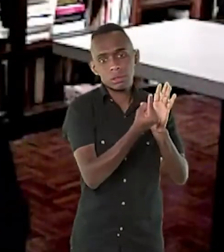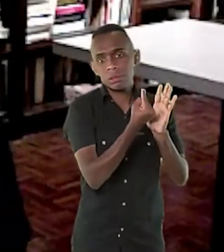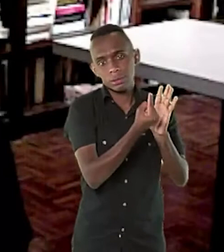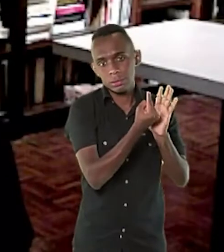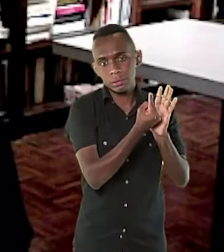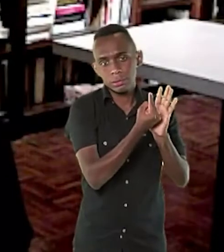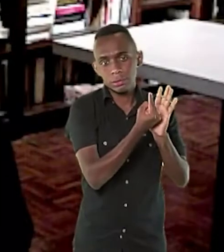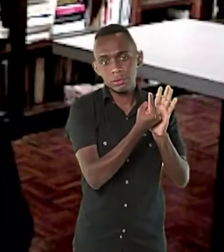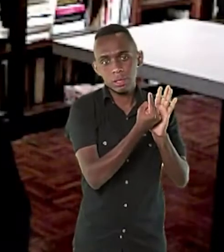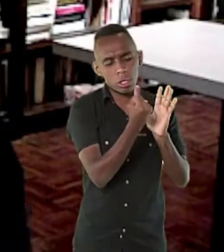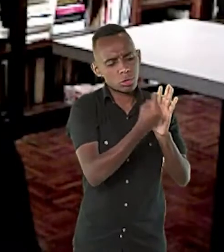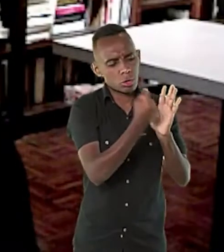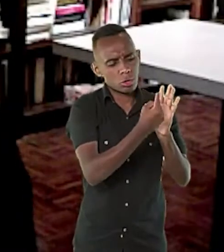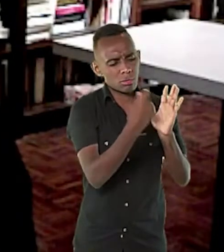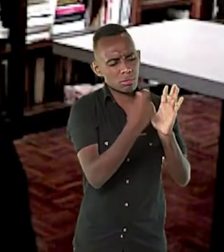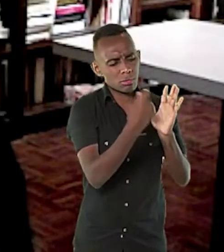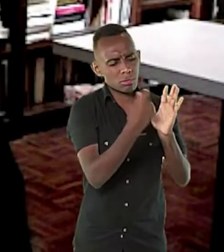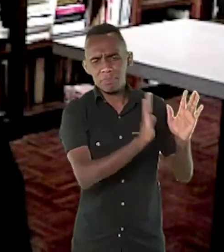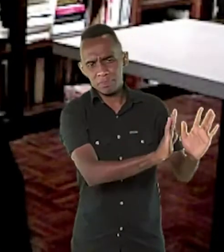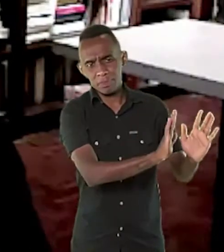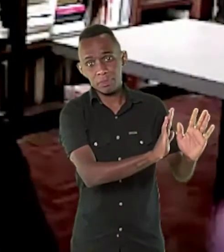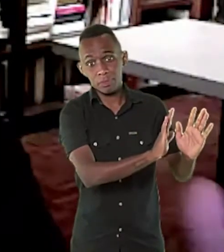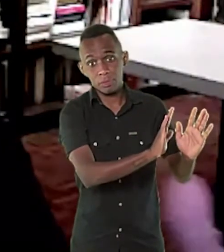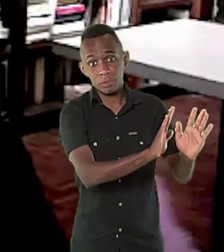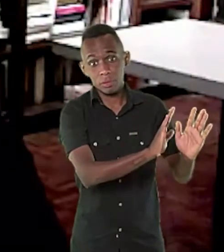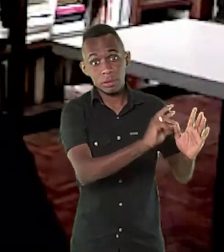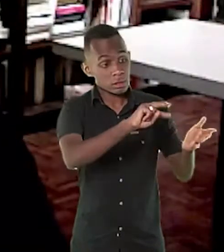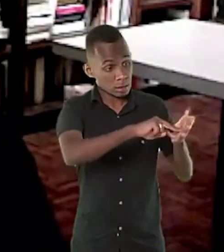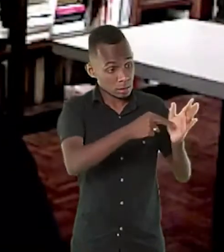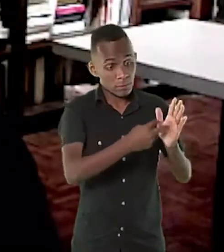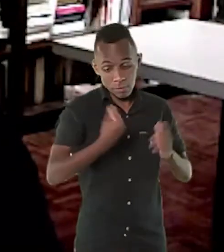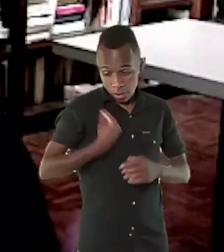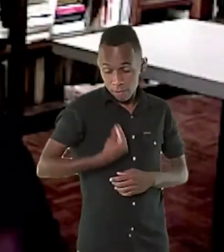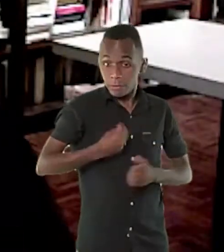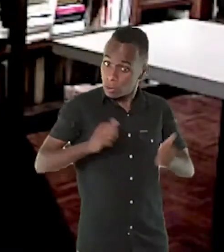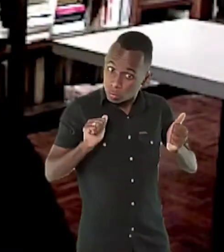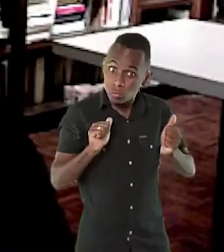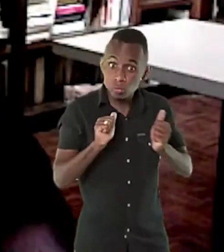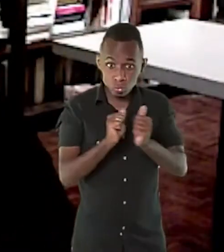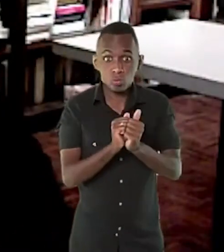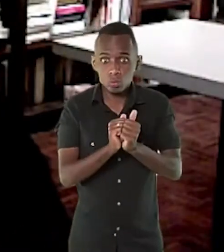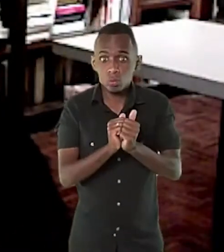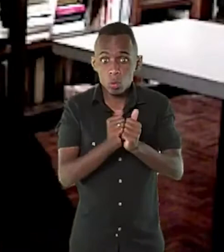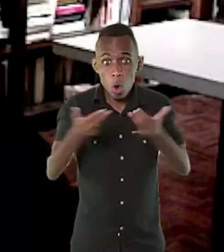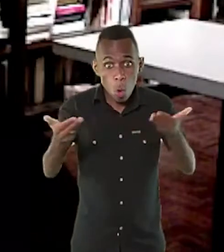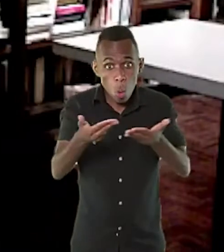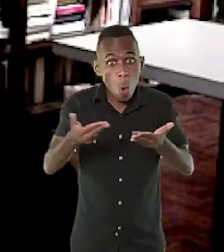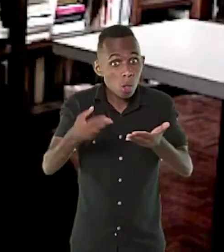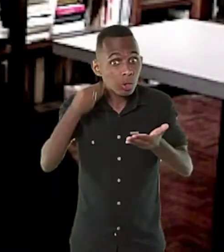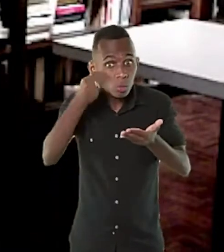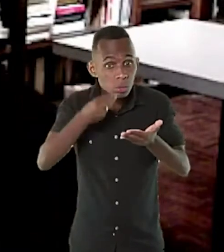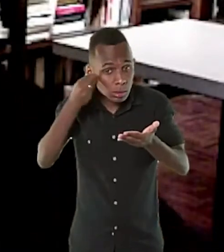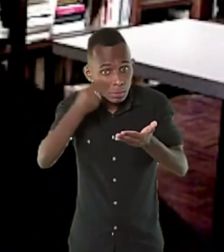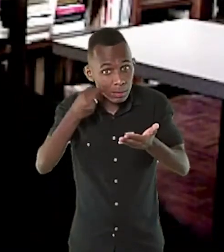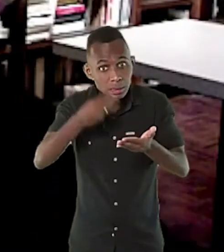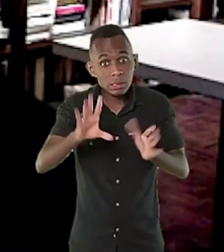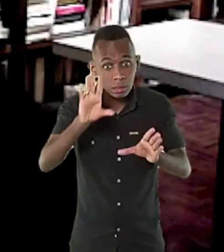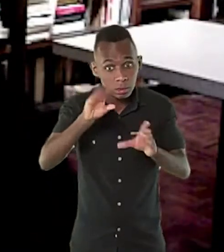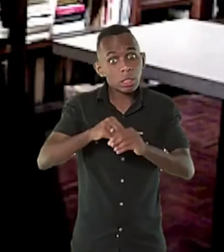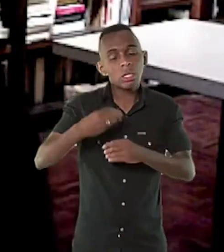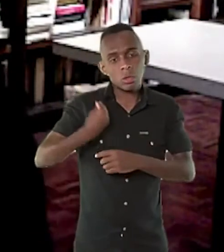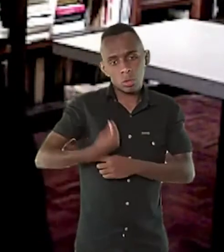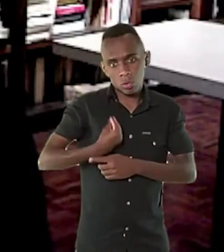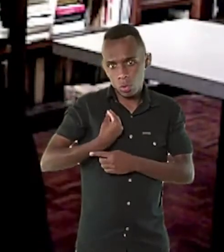da nossa vida. A imagem hoje, ela como eu dizia anteriormente, ela